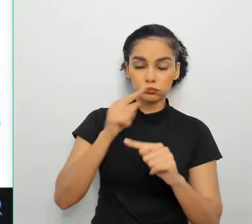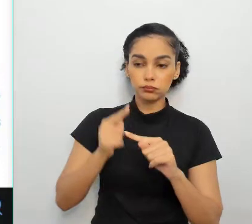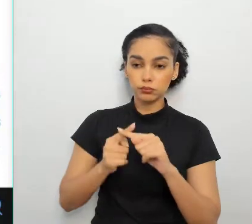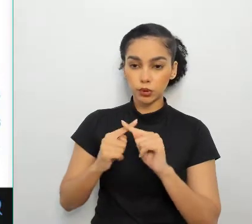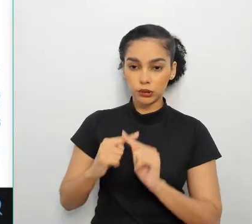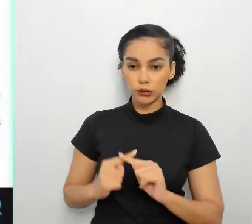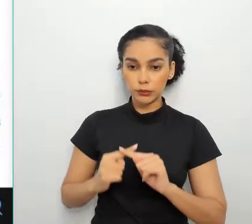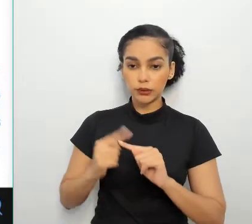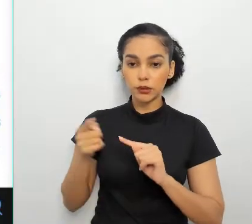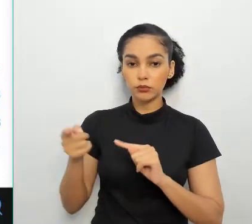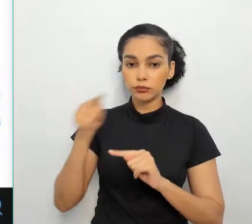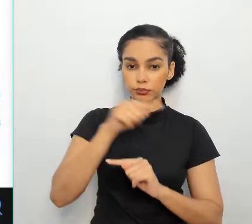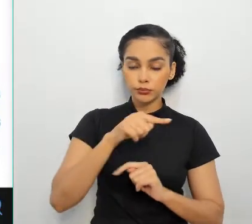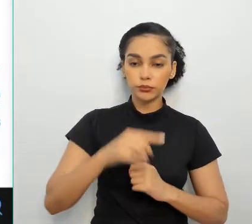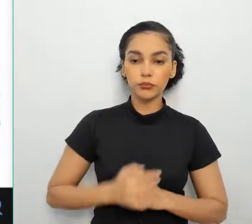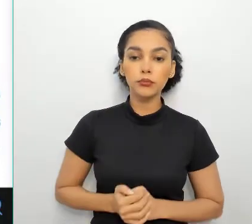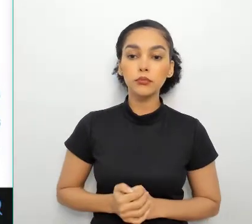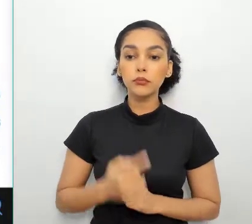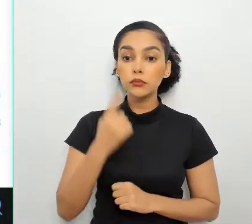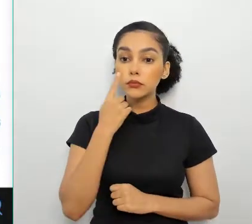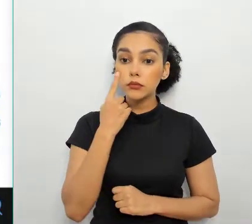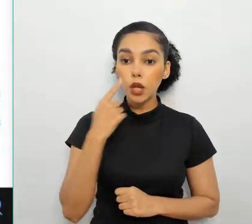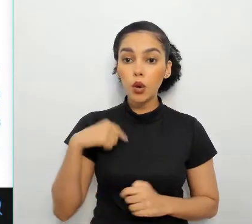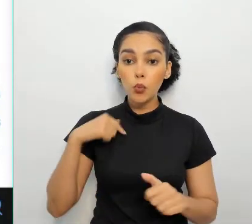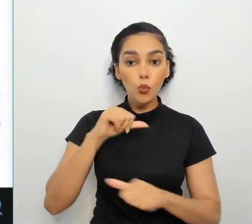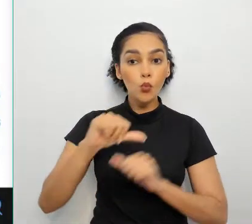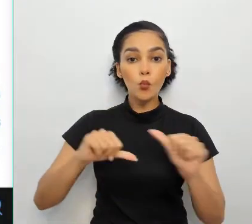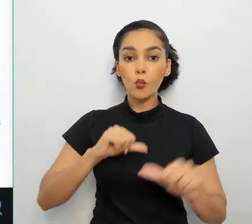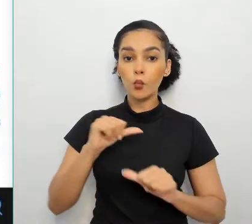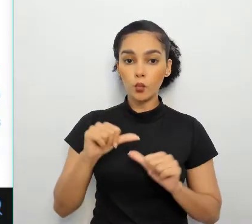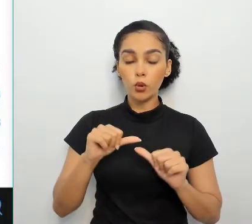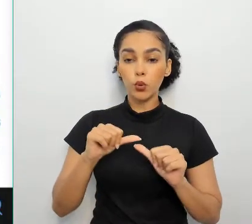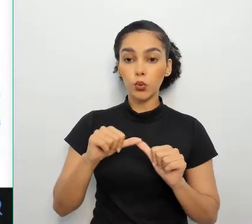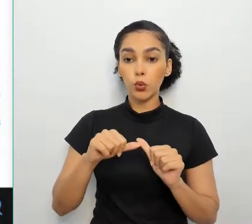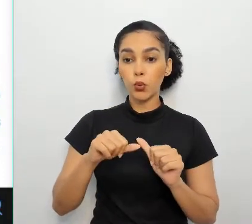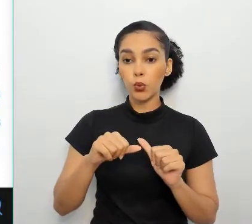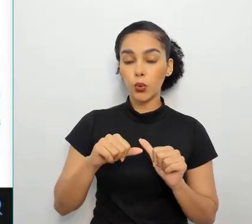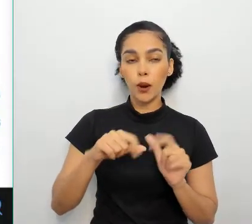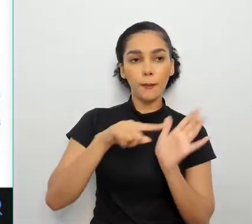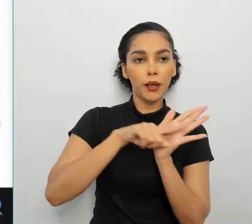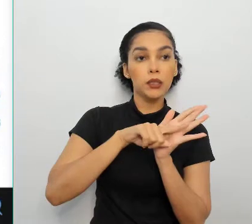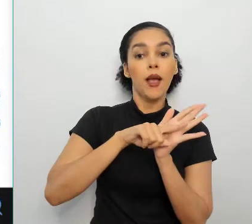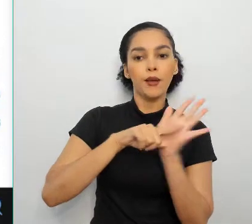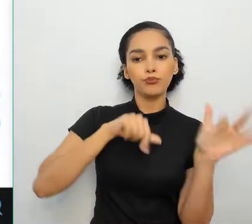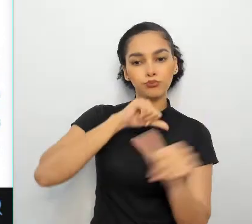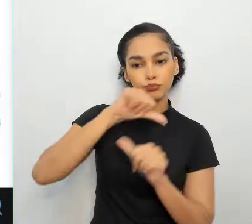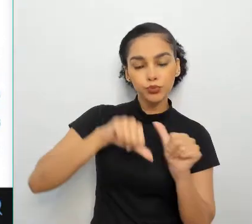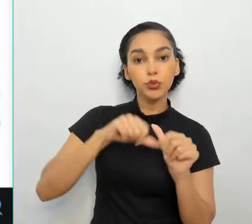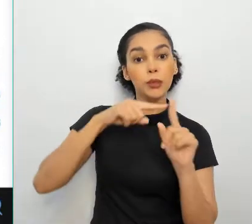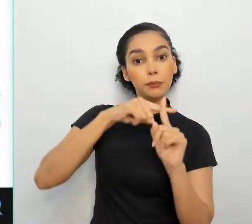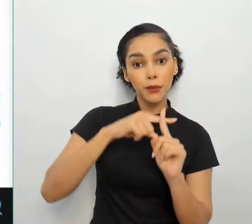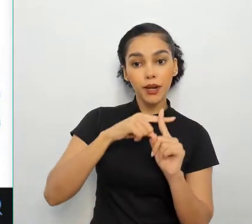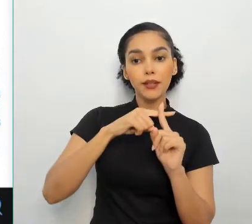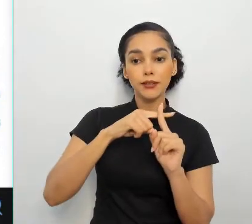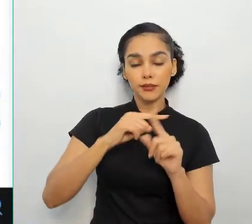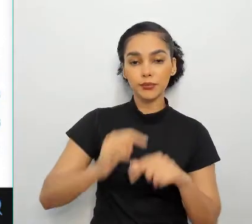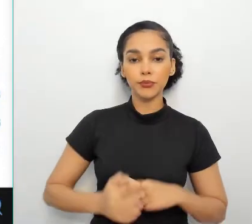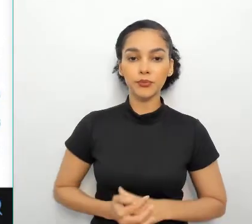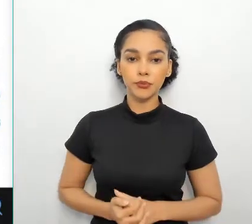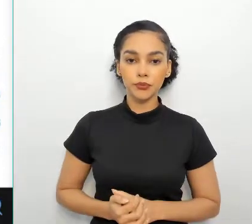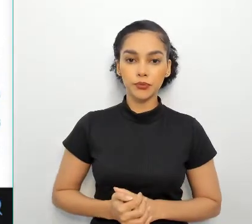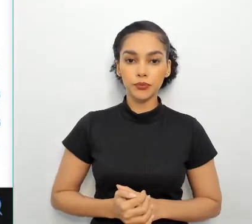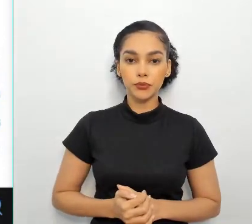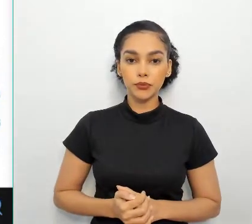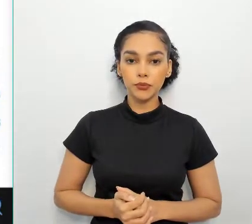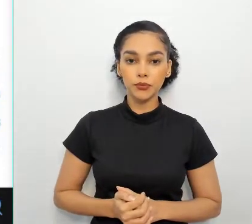por menos 1. Então, quando eu multiplico por menos 1, eu inverto todos os sinais. Aqui vai dar 2 no primeiro membro, e aqui